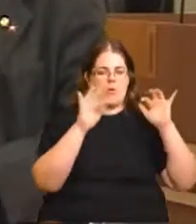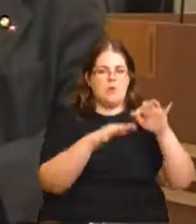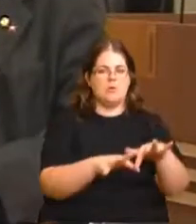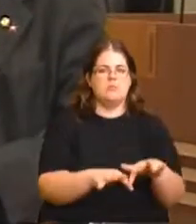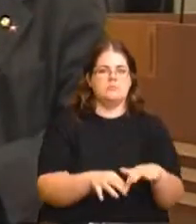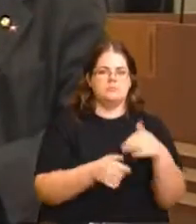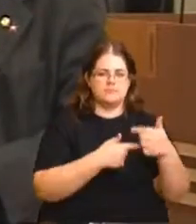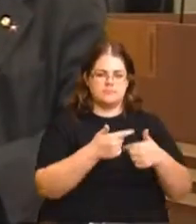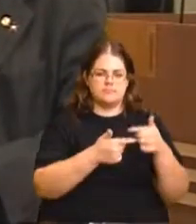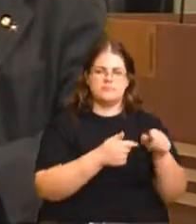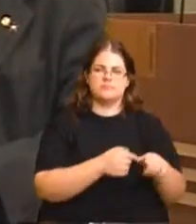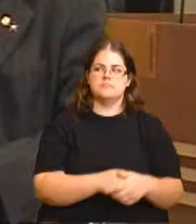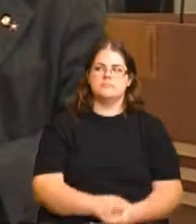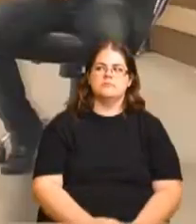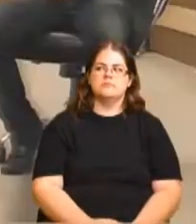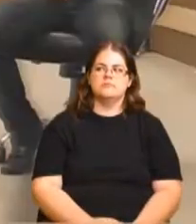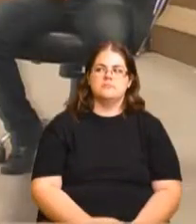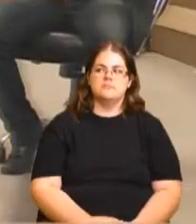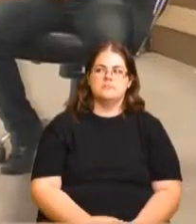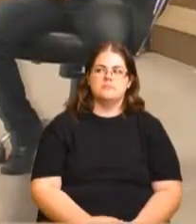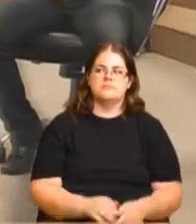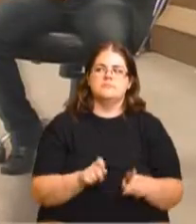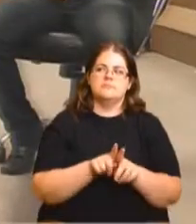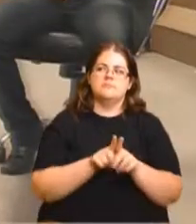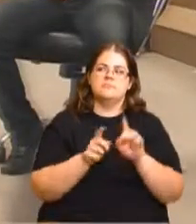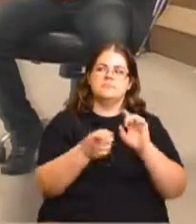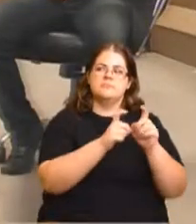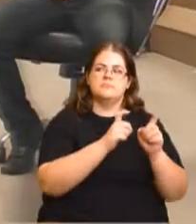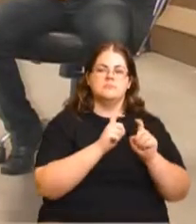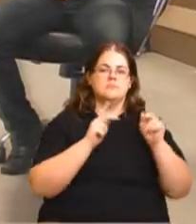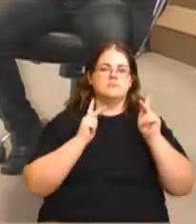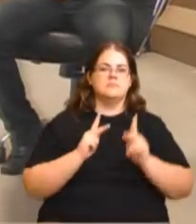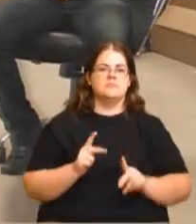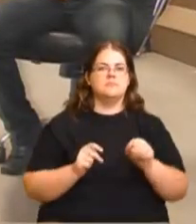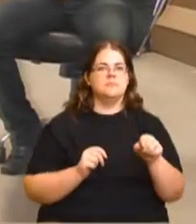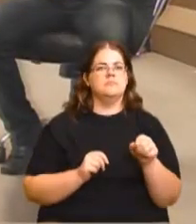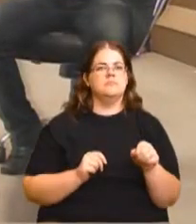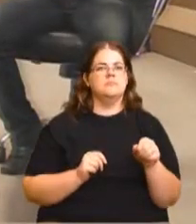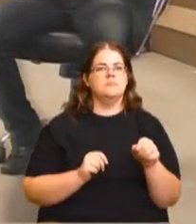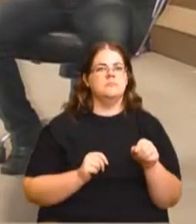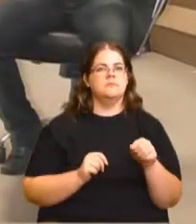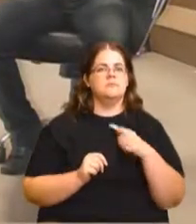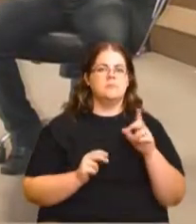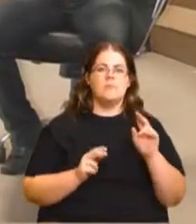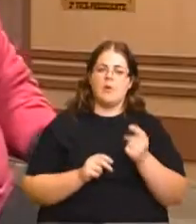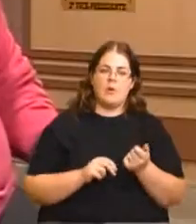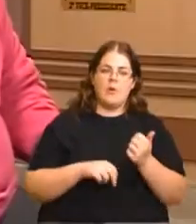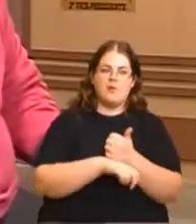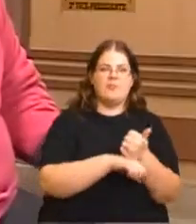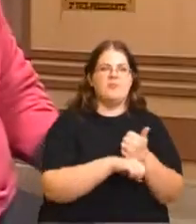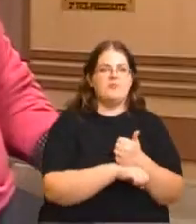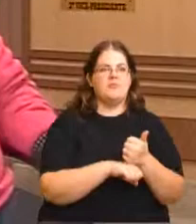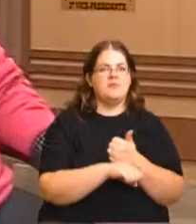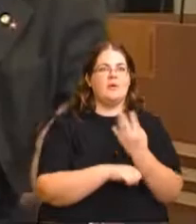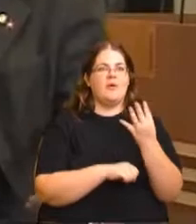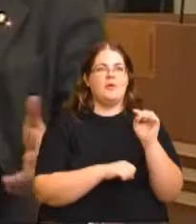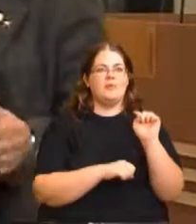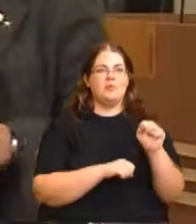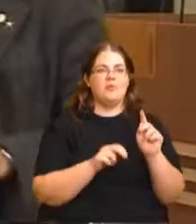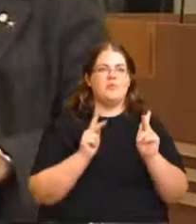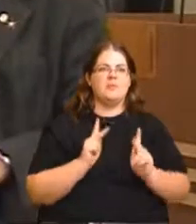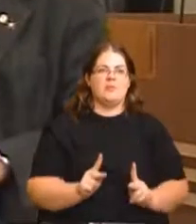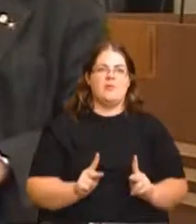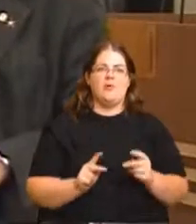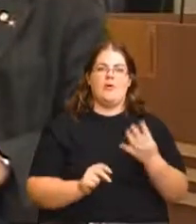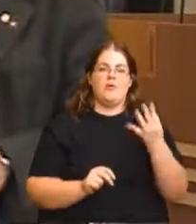do futebol. Puxa, isso. E é uma reunião Tivemos público quase dos times profissionais, 4 mil pessoas no jogo